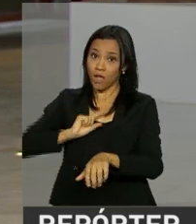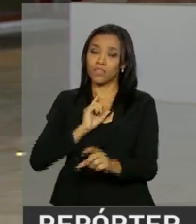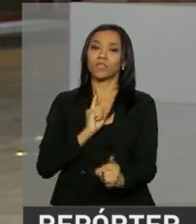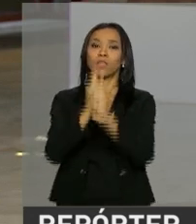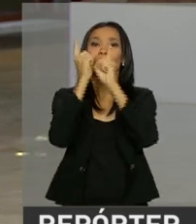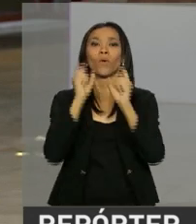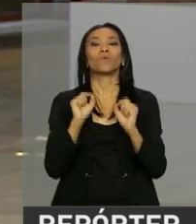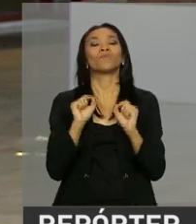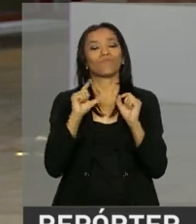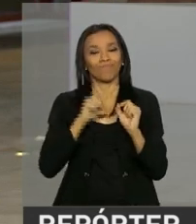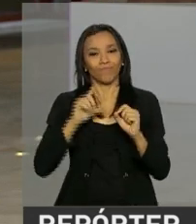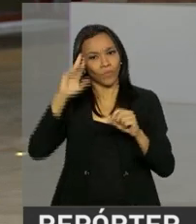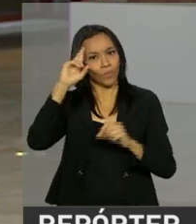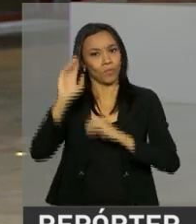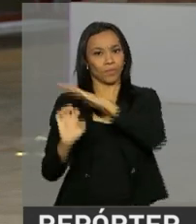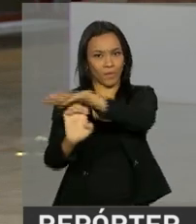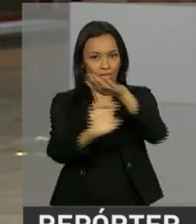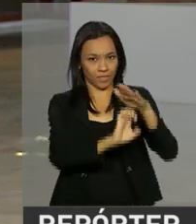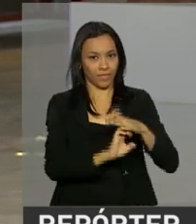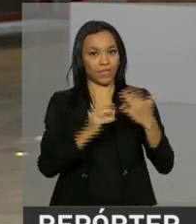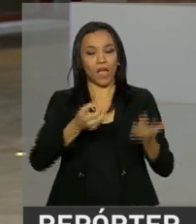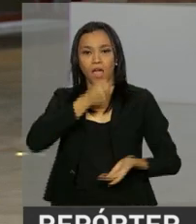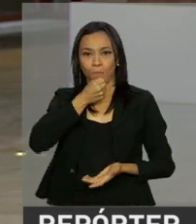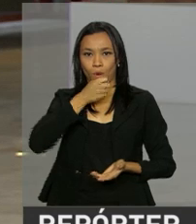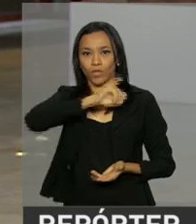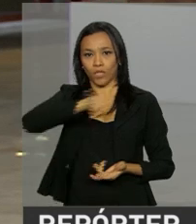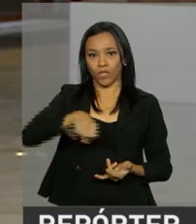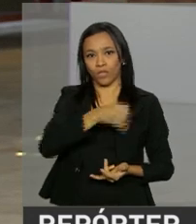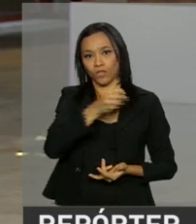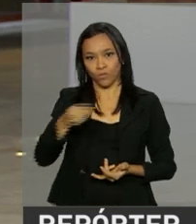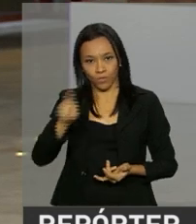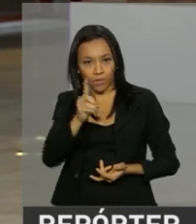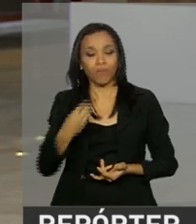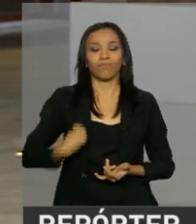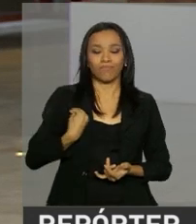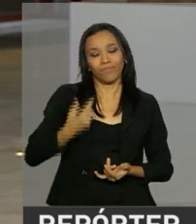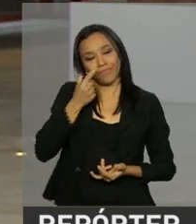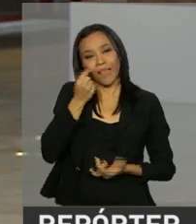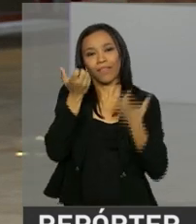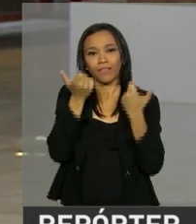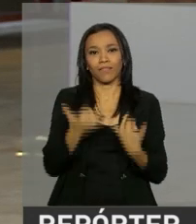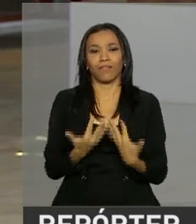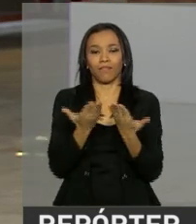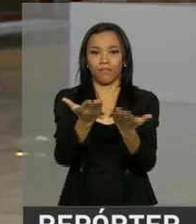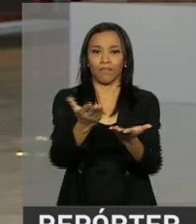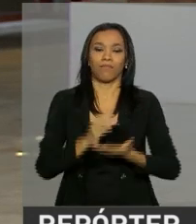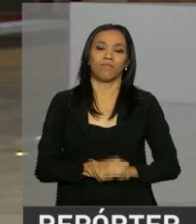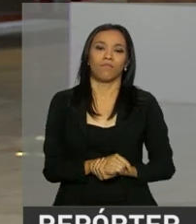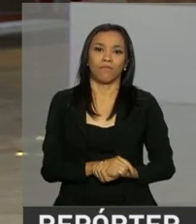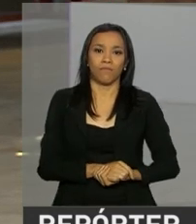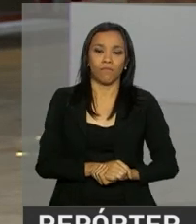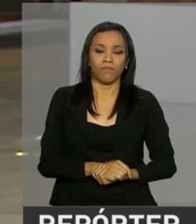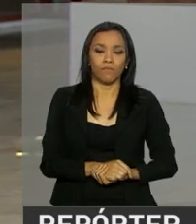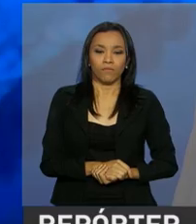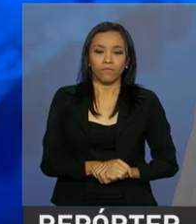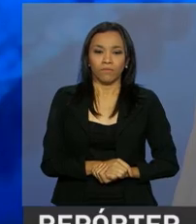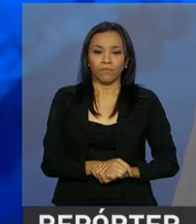empresarial em Xangai. O repórter João Pedro Neto, que acompanha a viagem à China, tem outras informações.